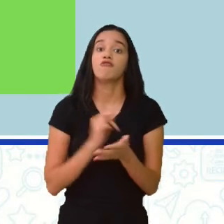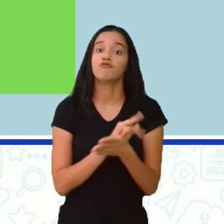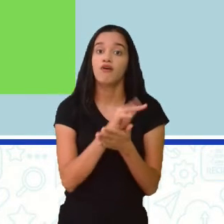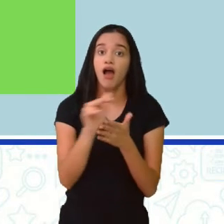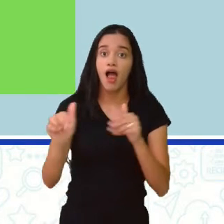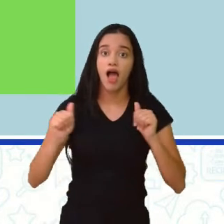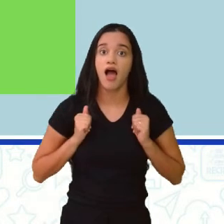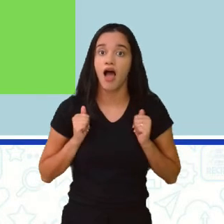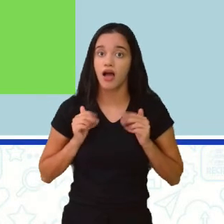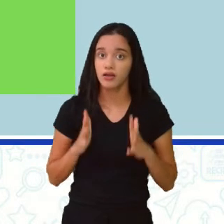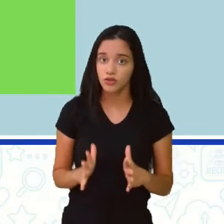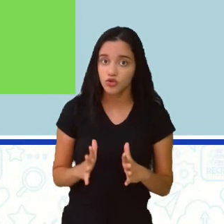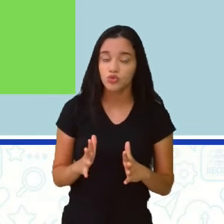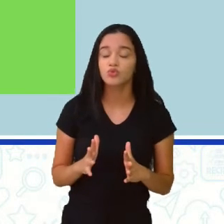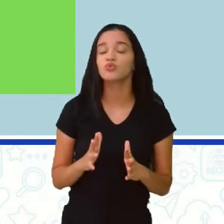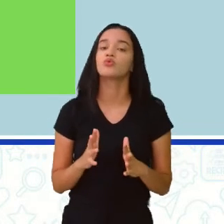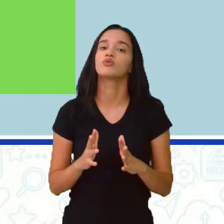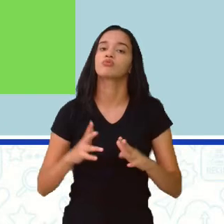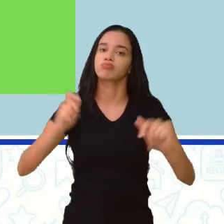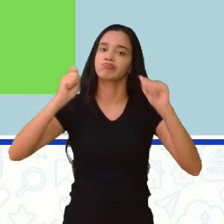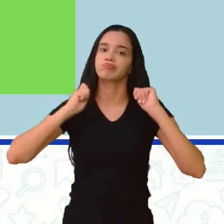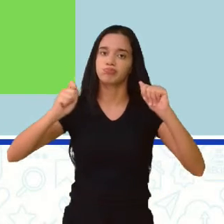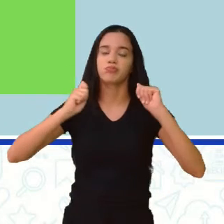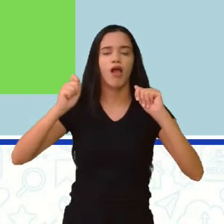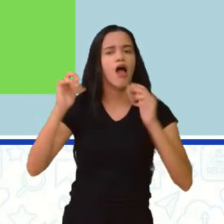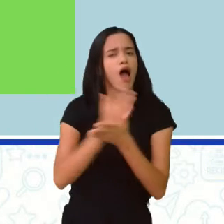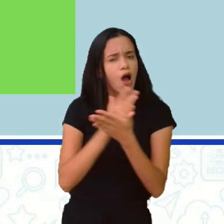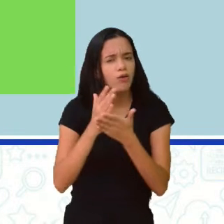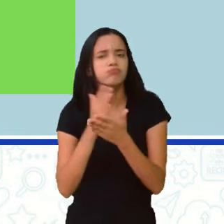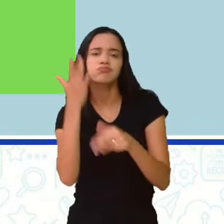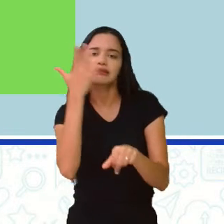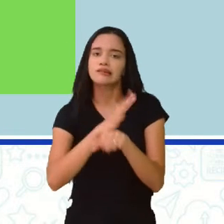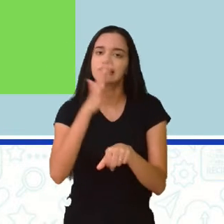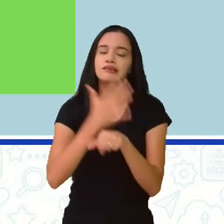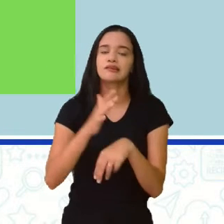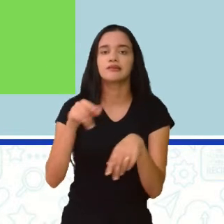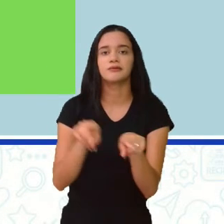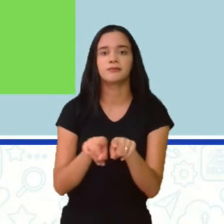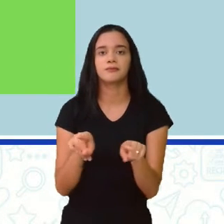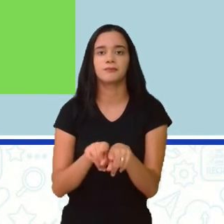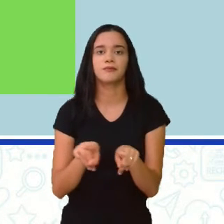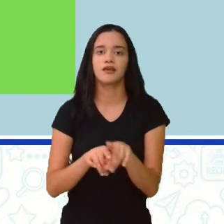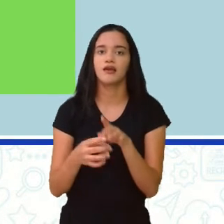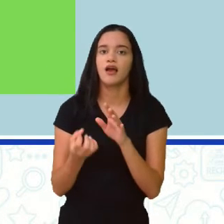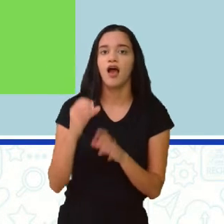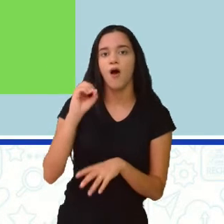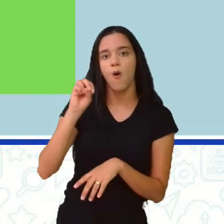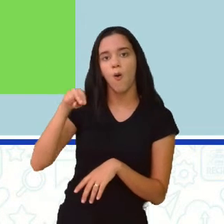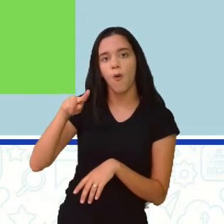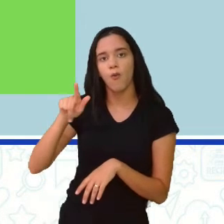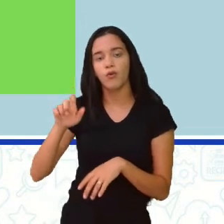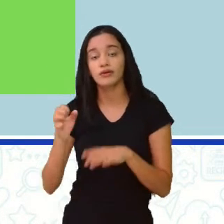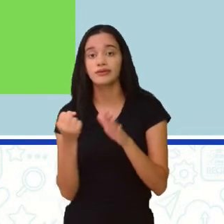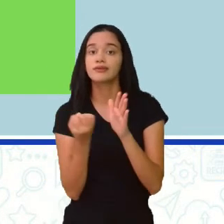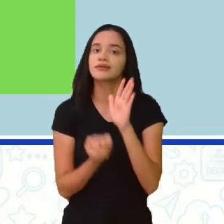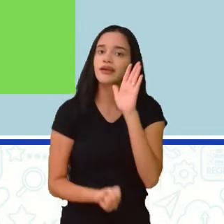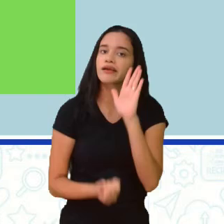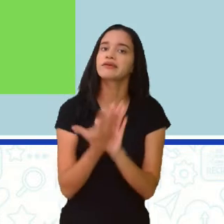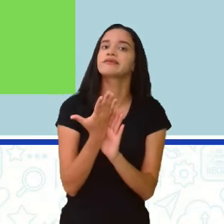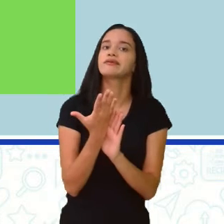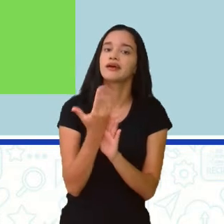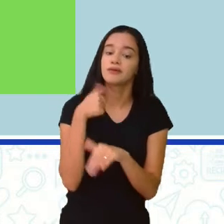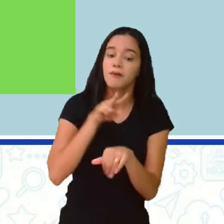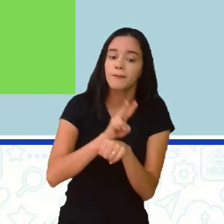os órgãos públicos, ou eles estão fazendo, alguns estão fazendo, as ONGs que são criadas para também proteção do rio,